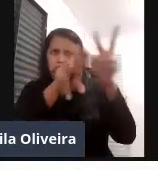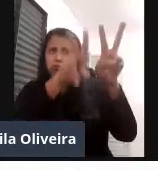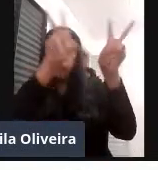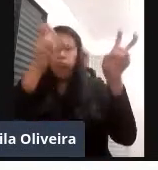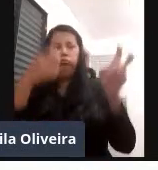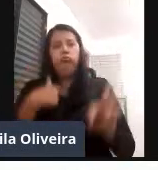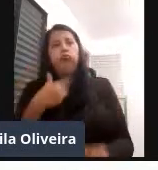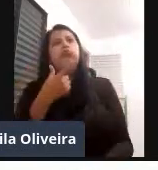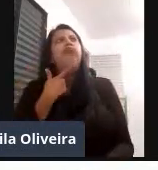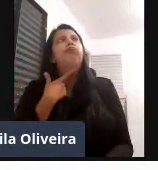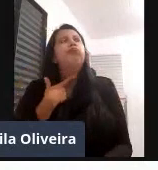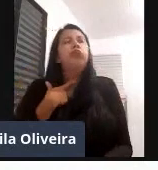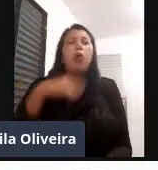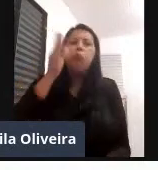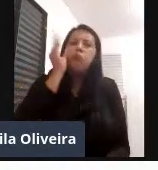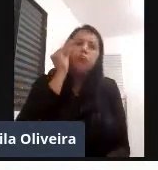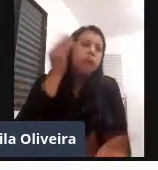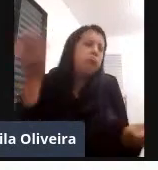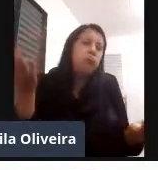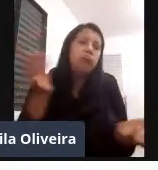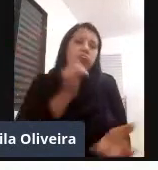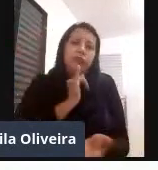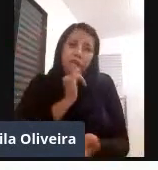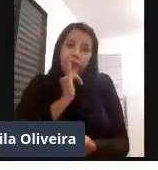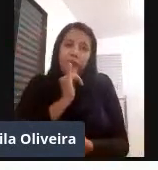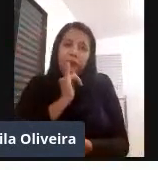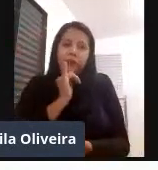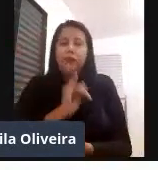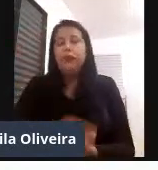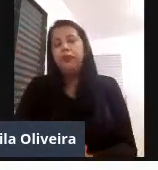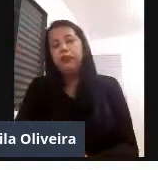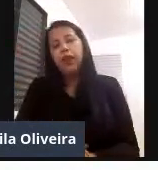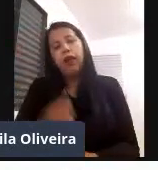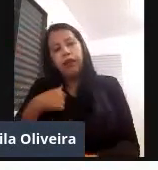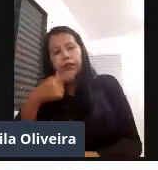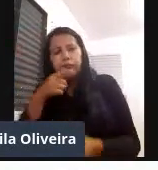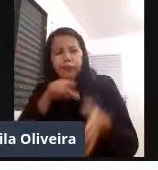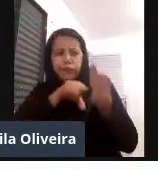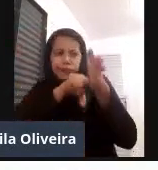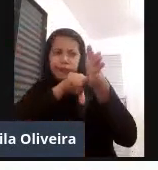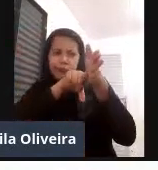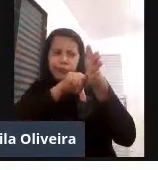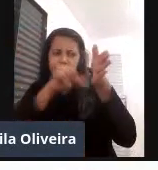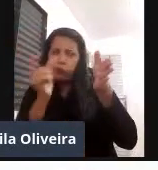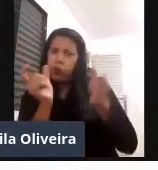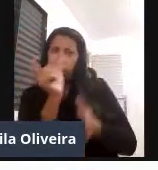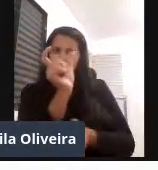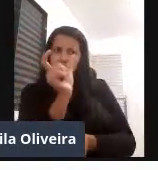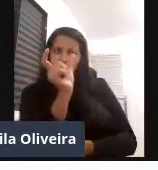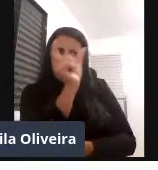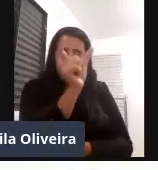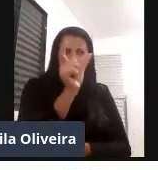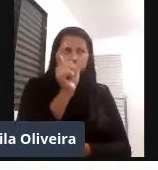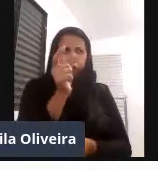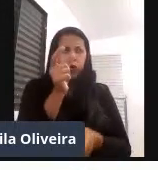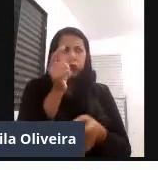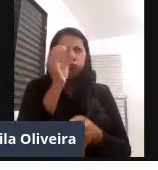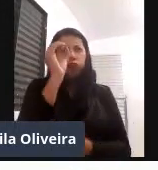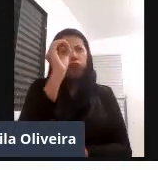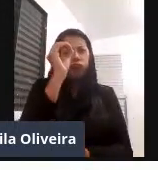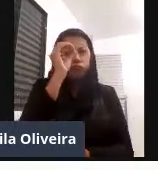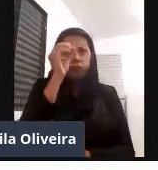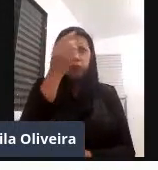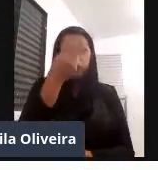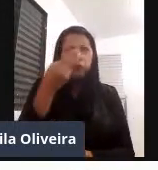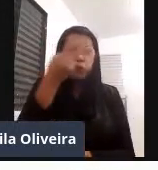pesquisar ou que ele quer tirar uma curiosidade. Então, esse usuário vai vir, vai colocar esse termo lá no campo de busca e